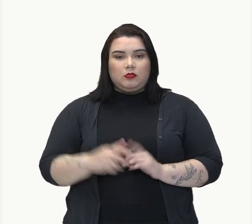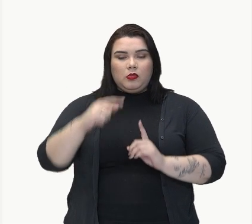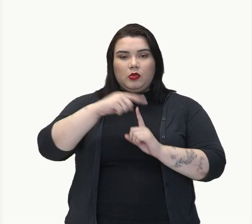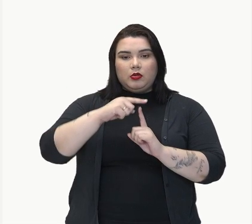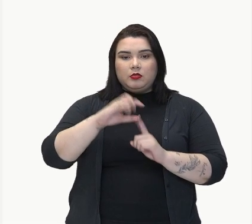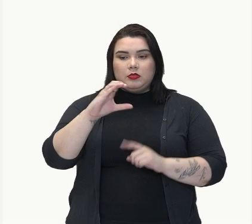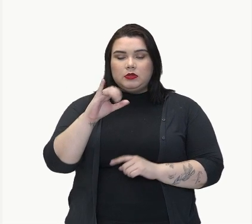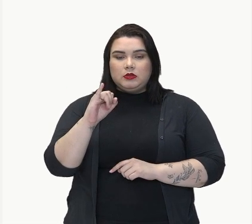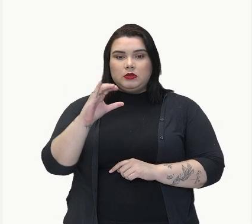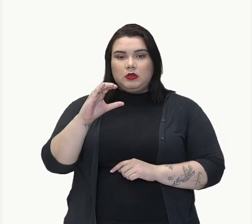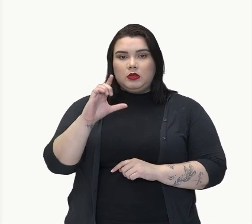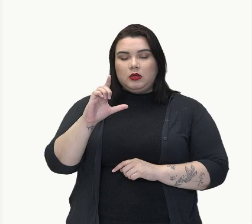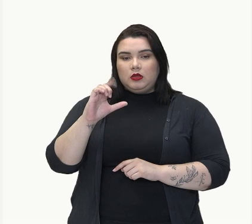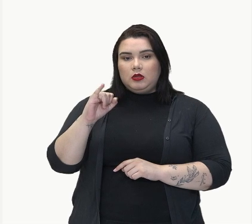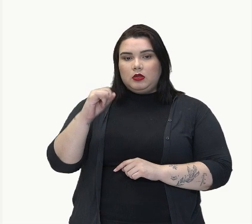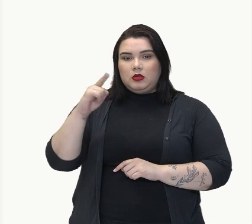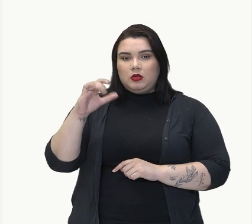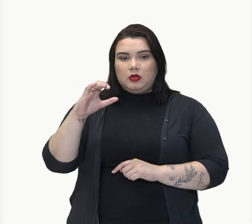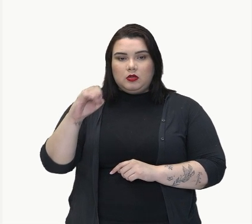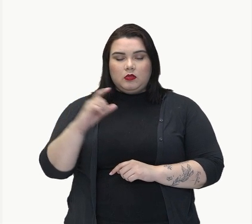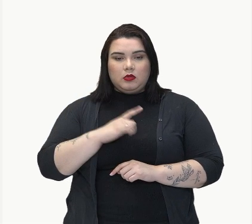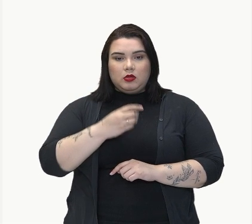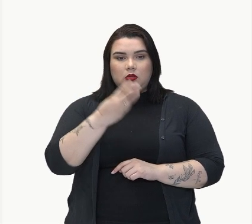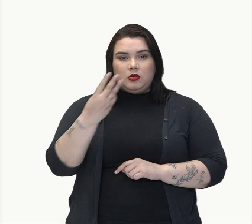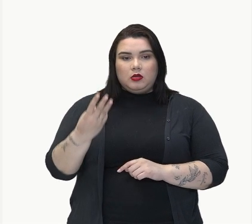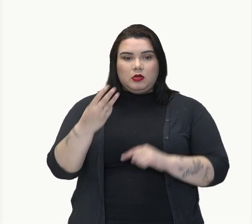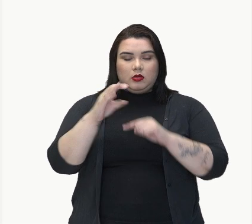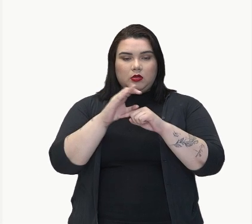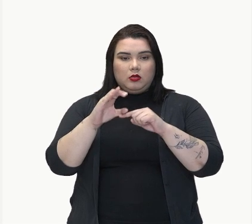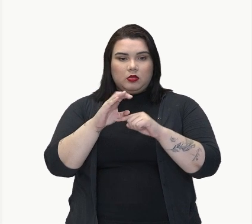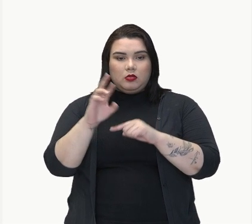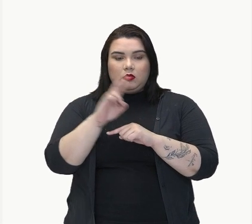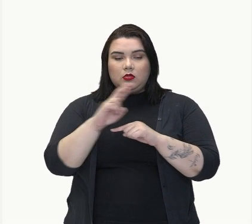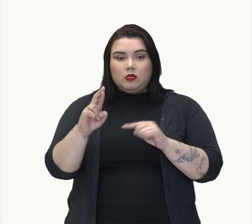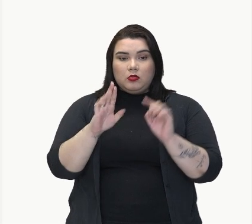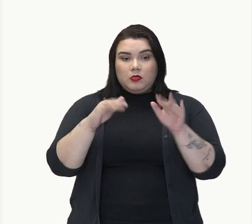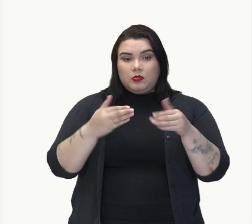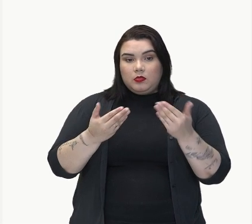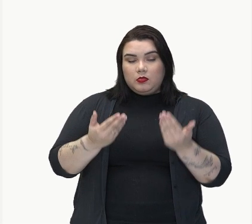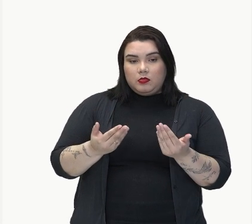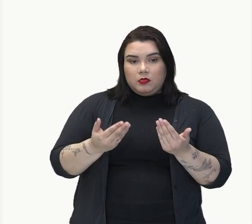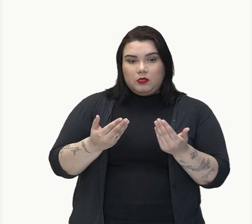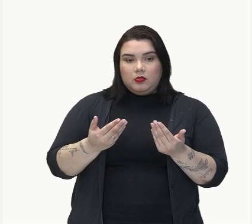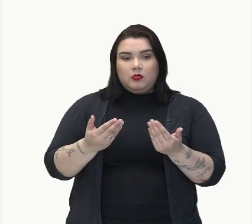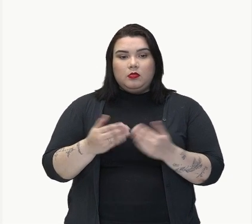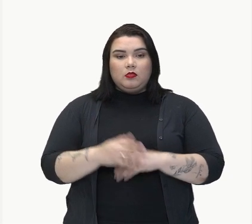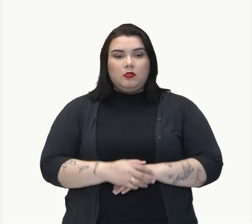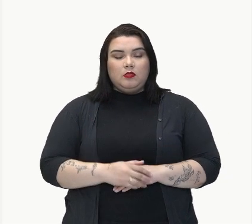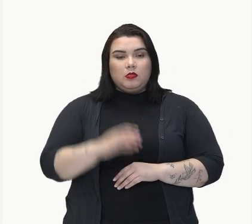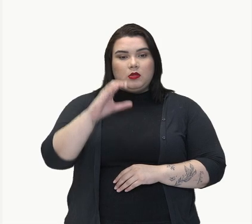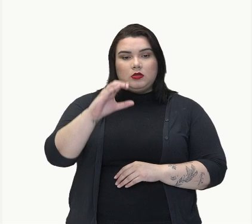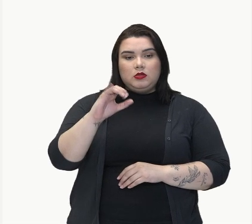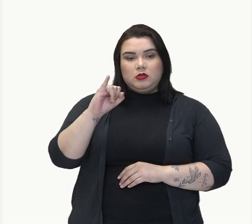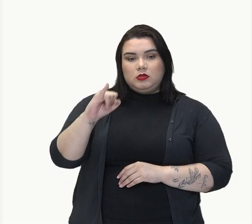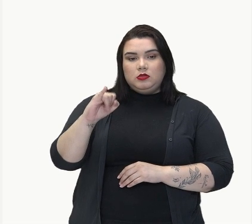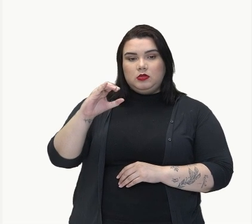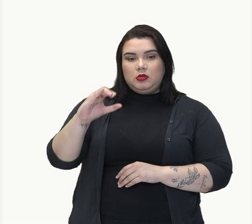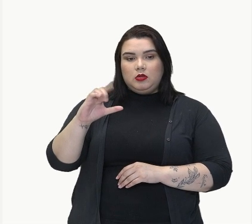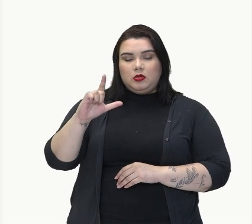né? Formado por 3 carbonos. Como é o nome desse composto? É